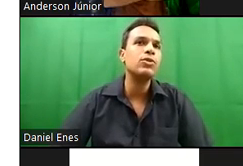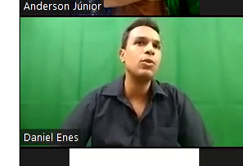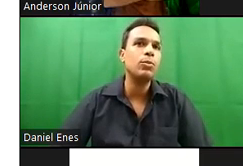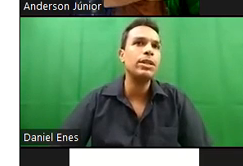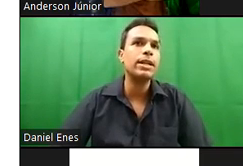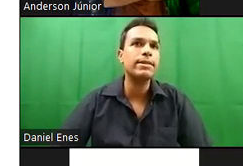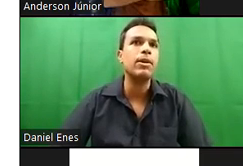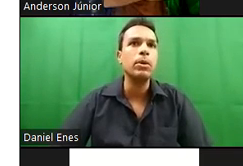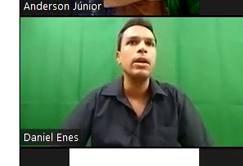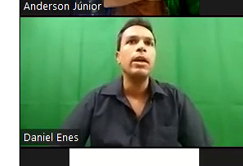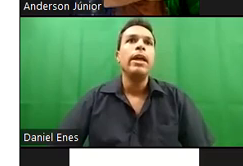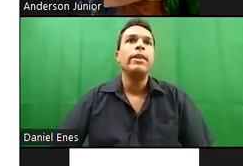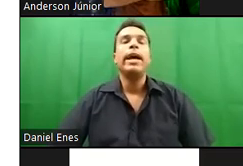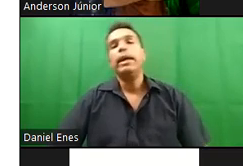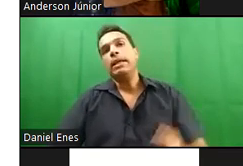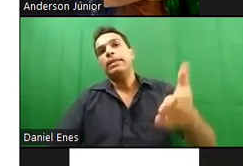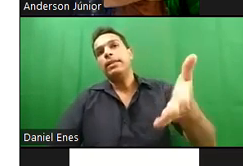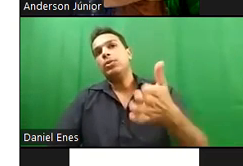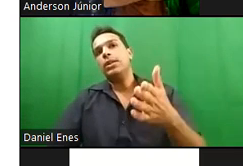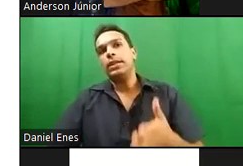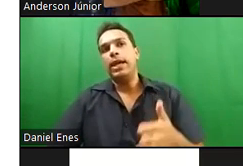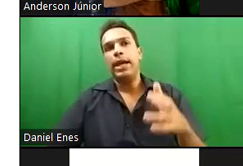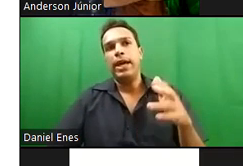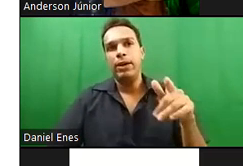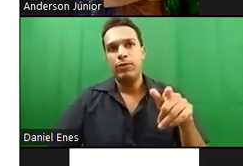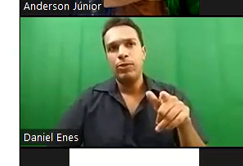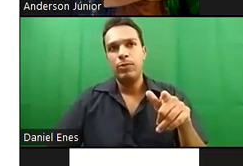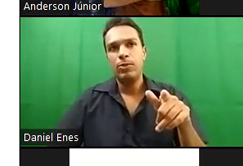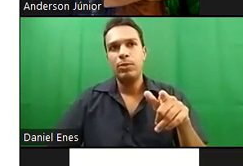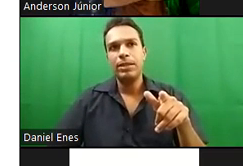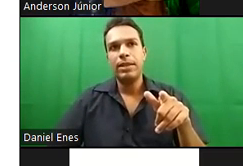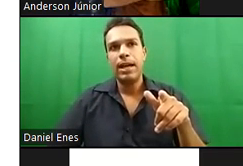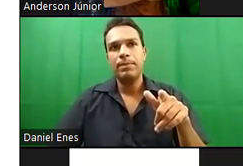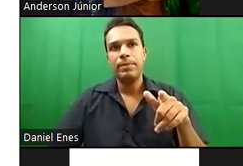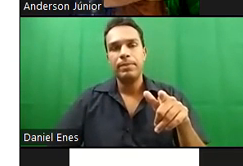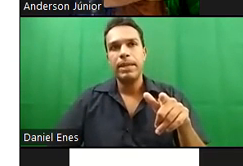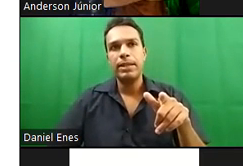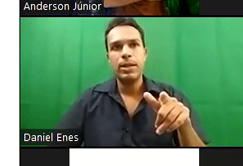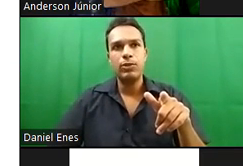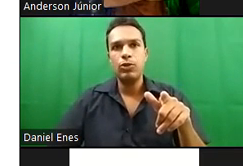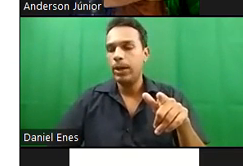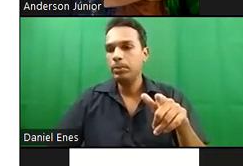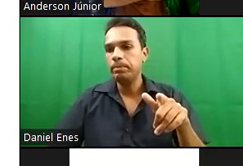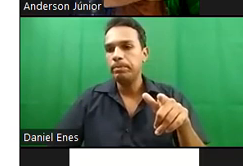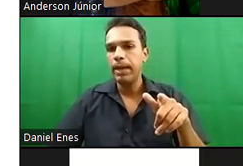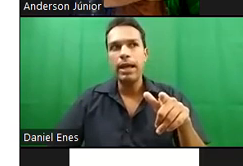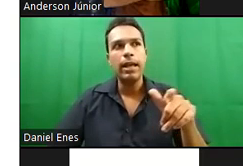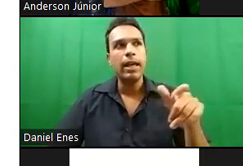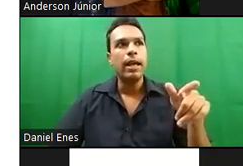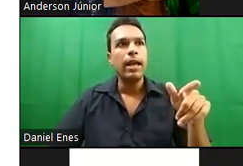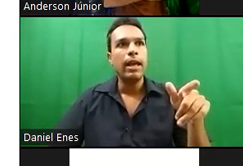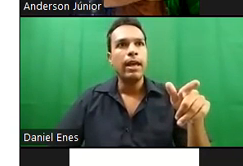oficial de comunicação, né? Tanto que eu vou comentar isso aí do João,